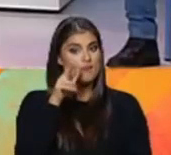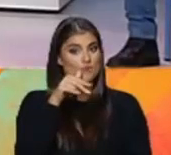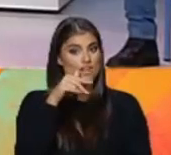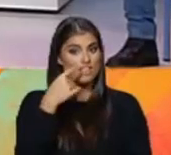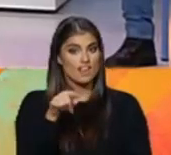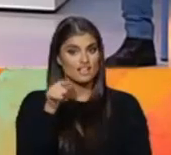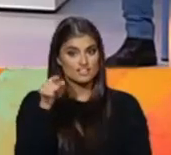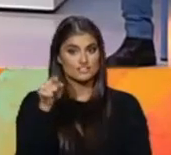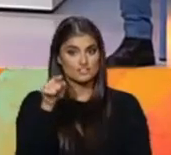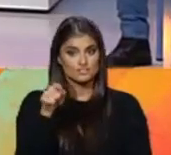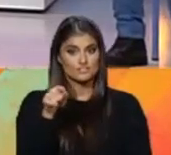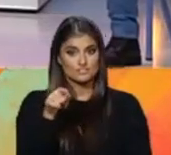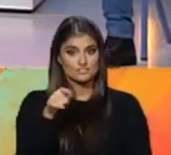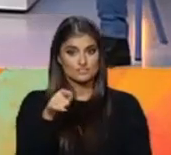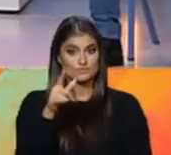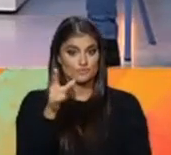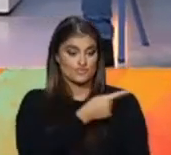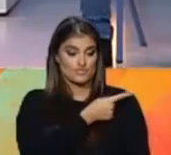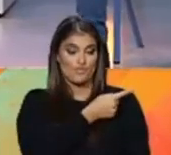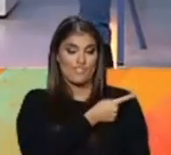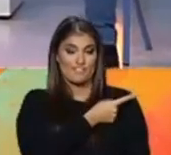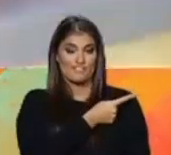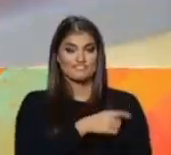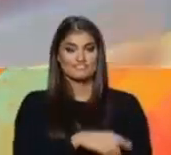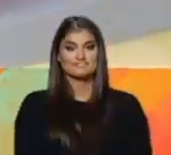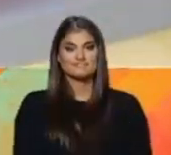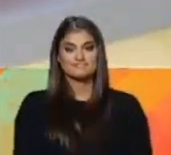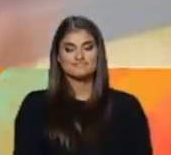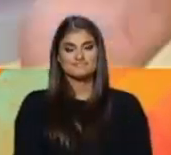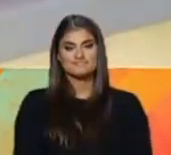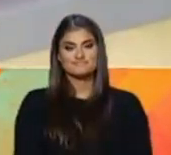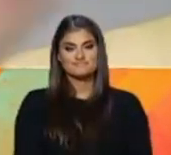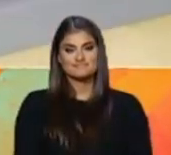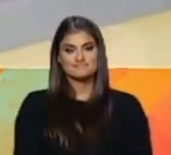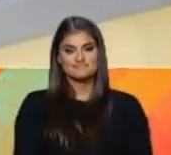e tu ainda é solteiro.